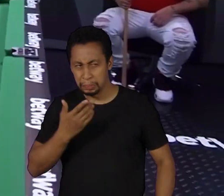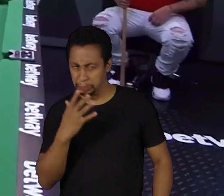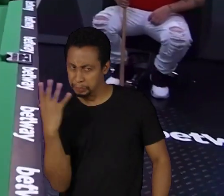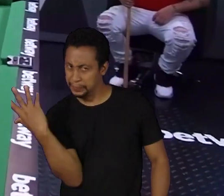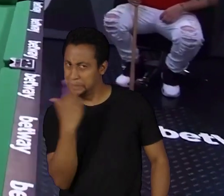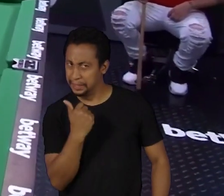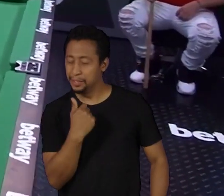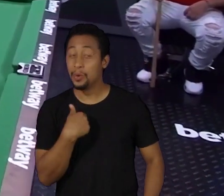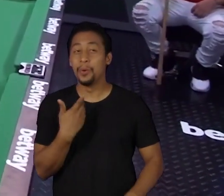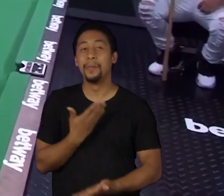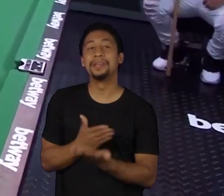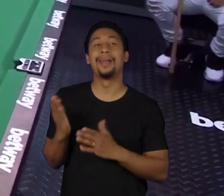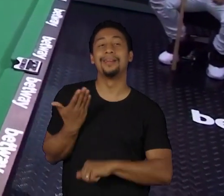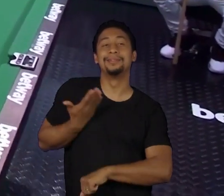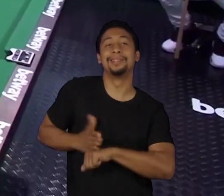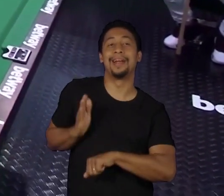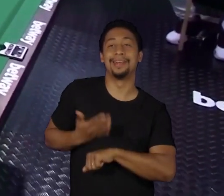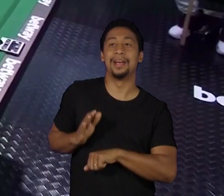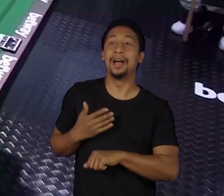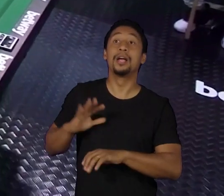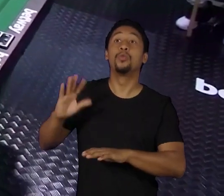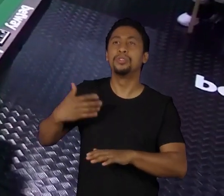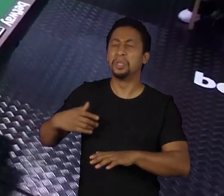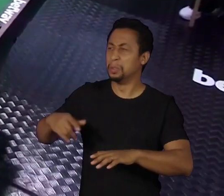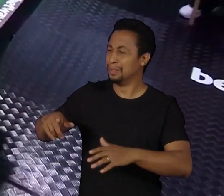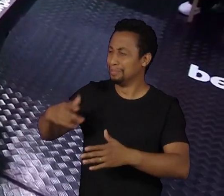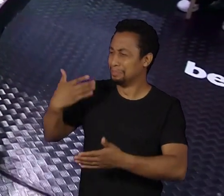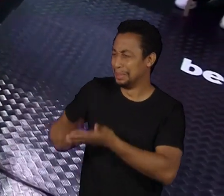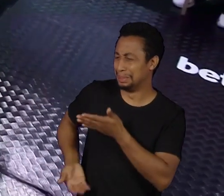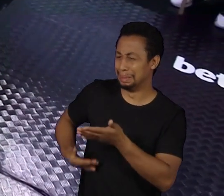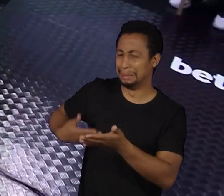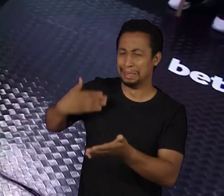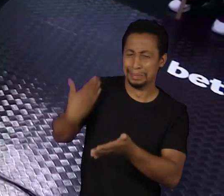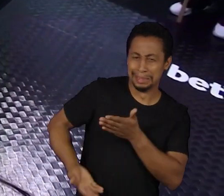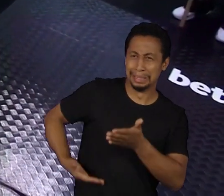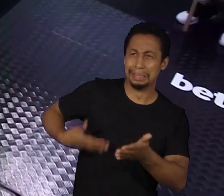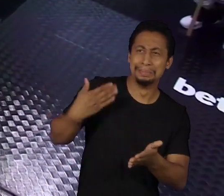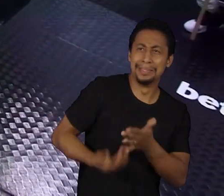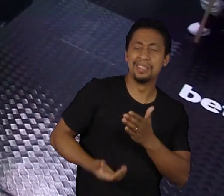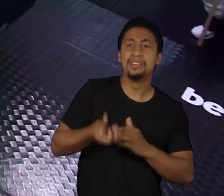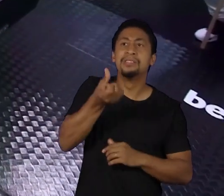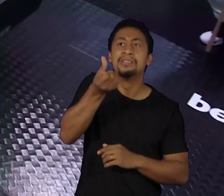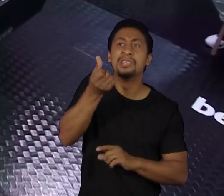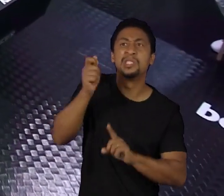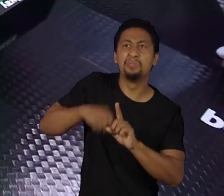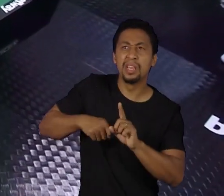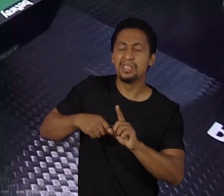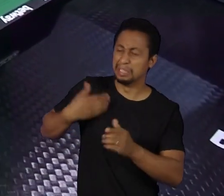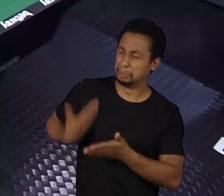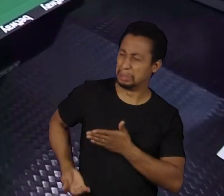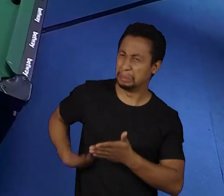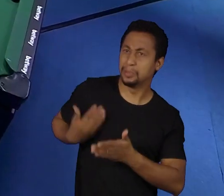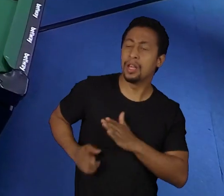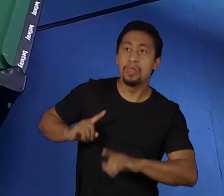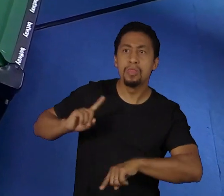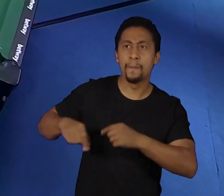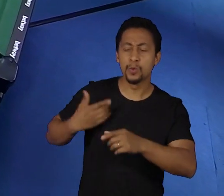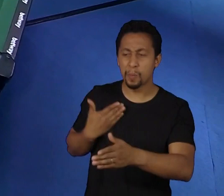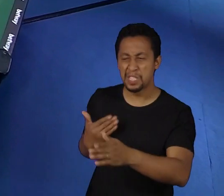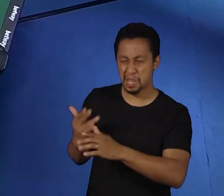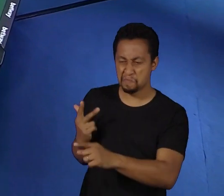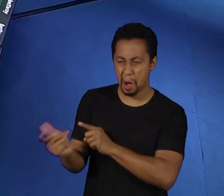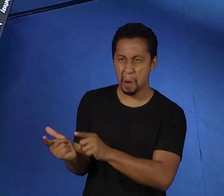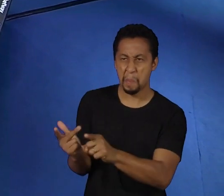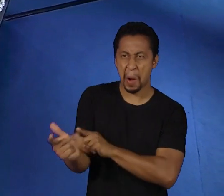Foi uns 6 meses eu apanhando dos caras. Aí daqui a pouco eu comecei a bater em todo mundo. Nos fracos, nos